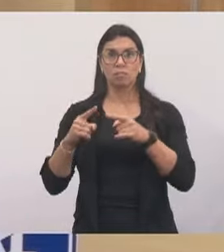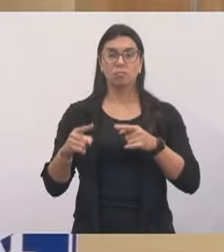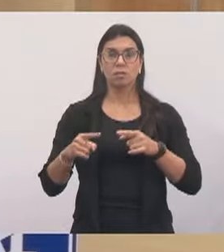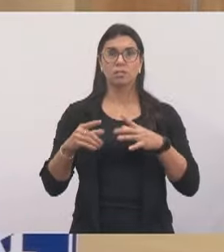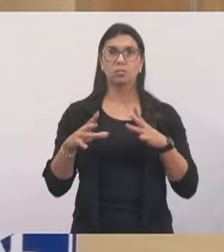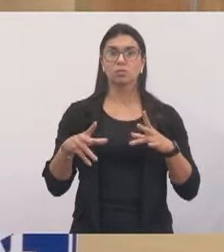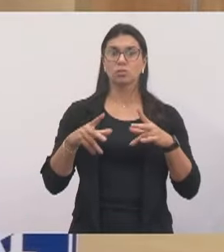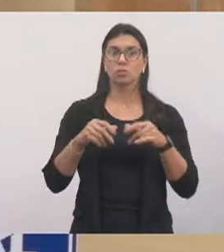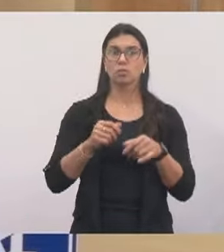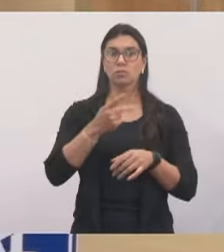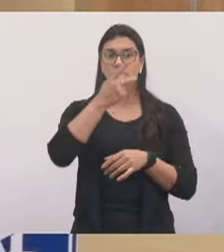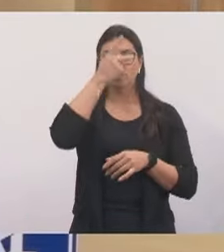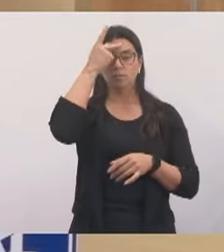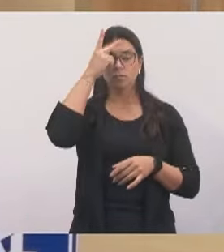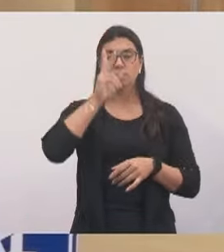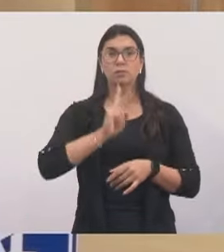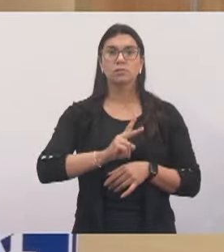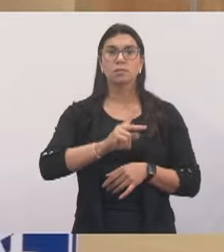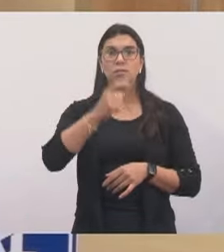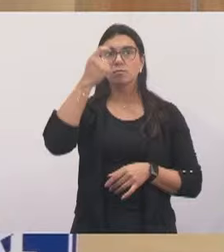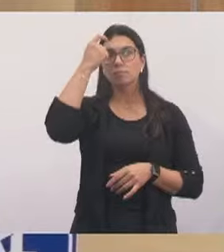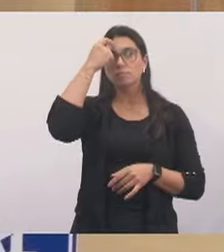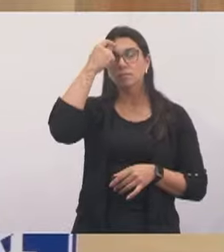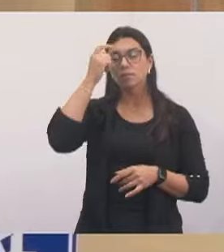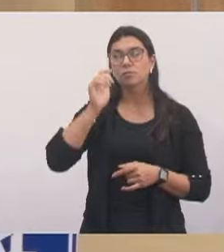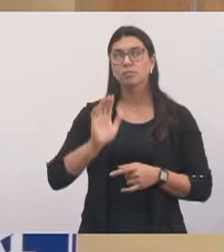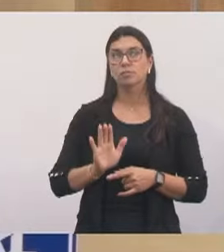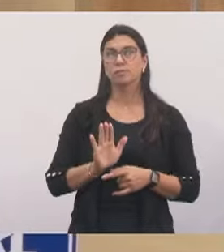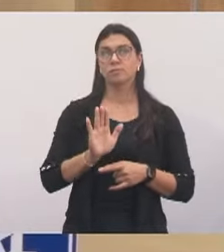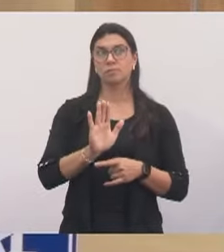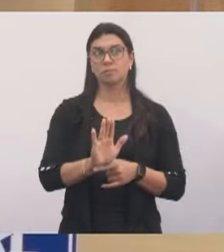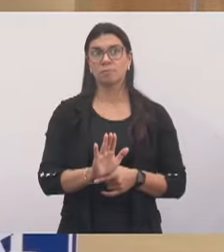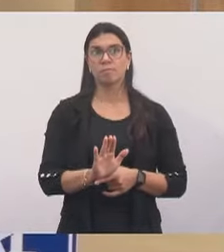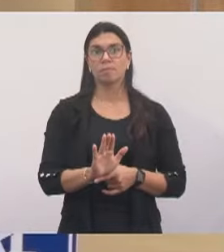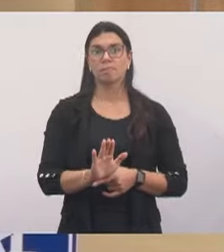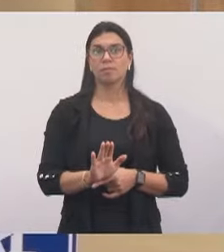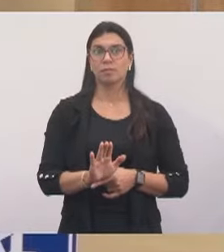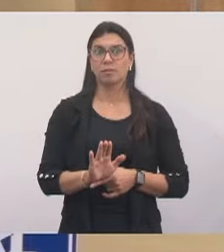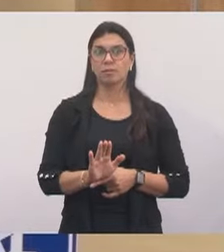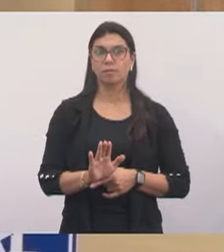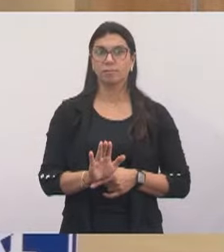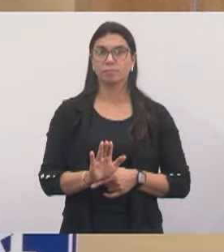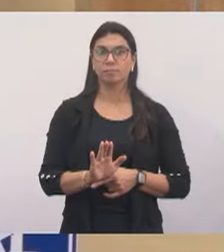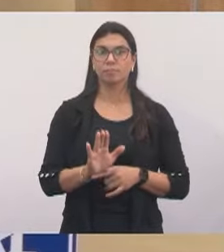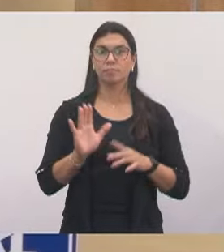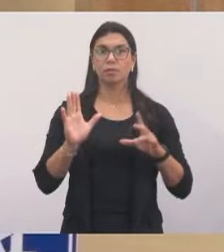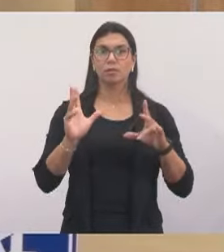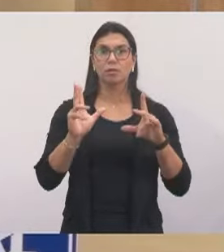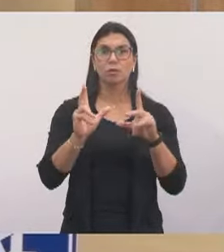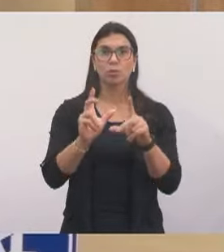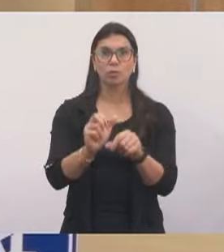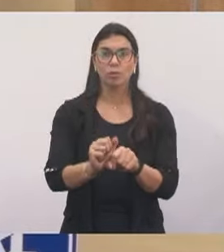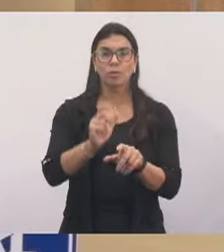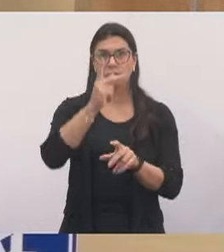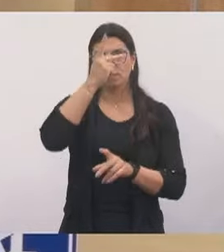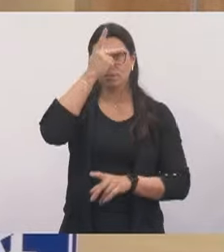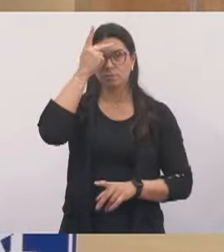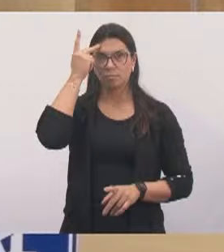sempre pensou em dar a sua contribuição para ajudar todas as